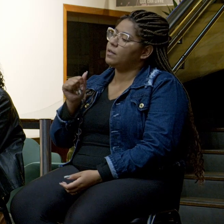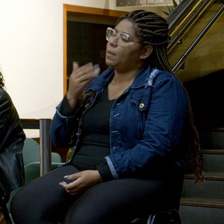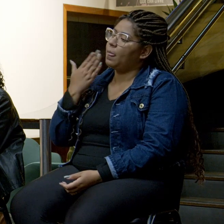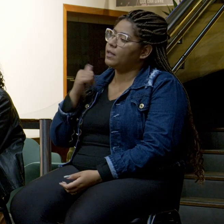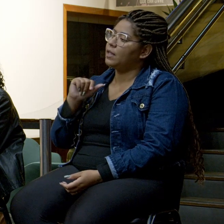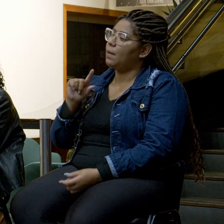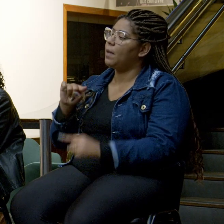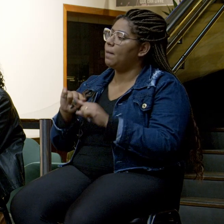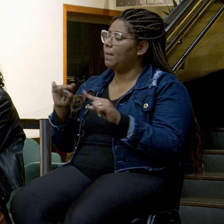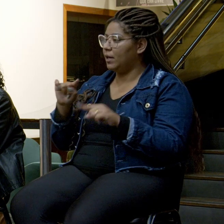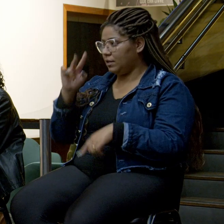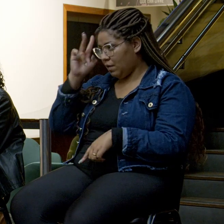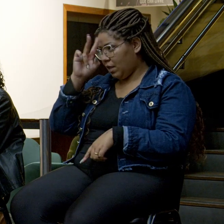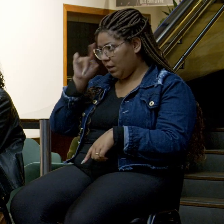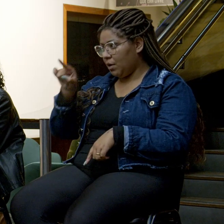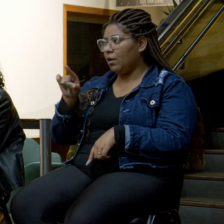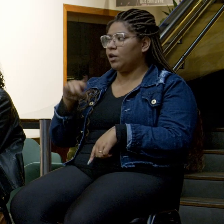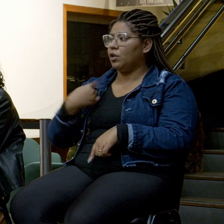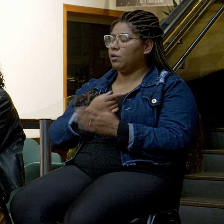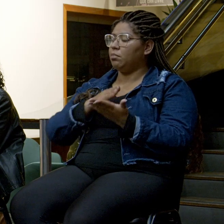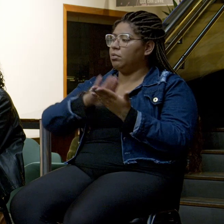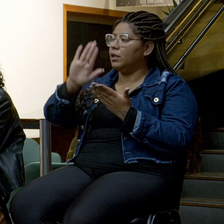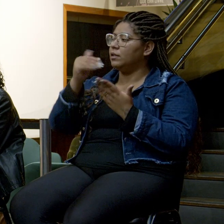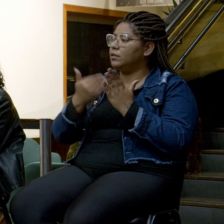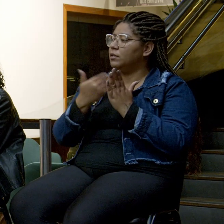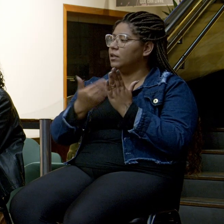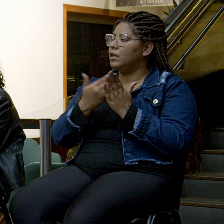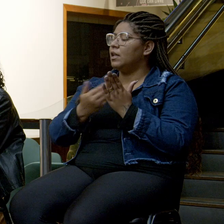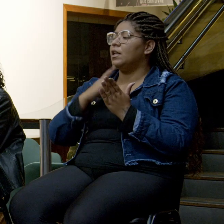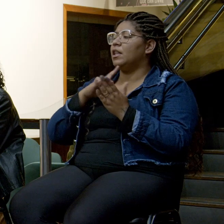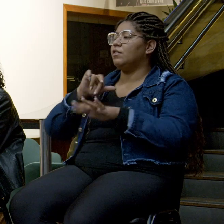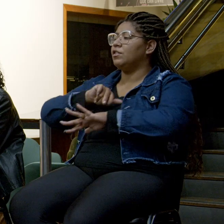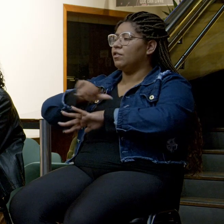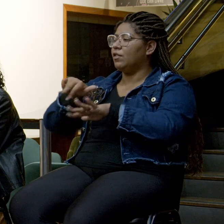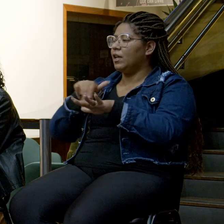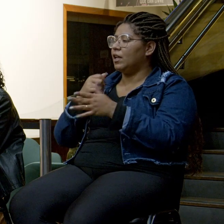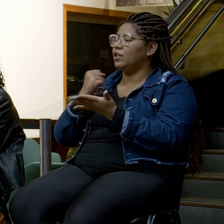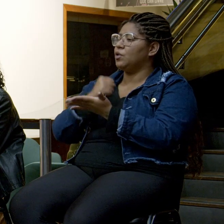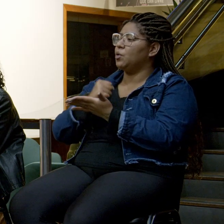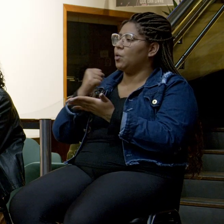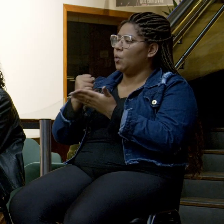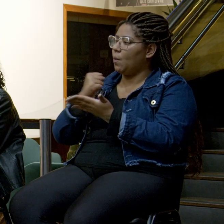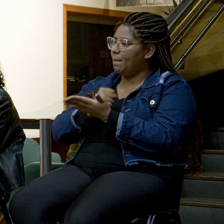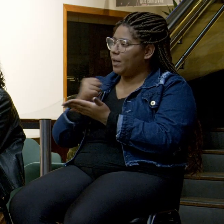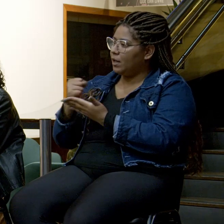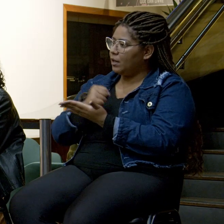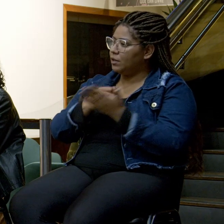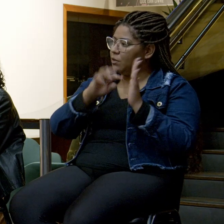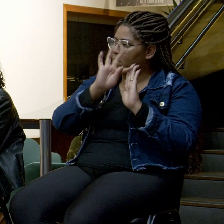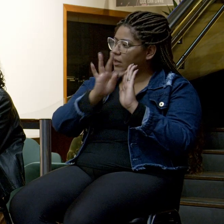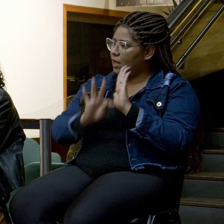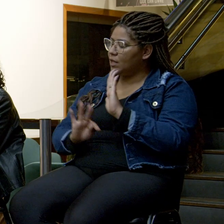no meio do processo para realizar o livro, a gente trouxe vários documentos inéditos e não inéditos, textos